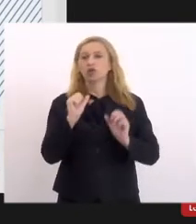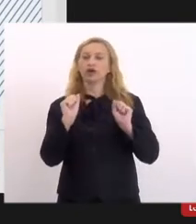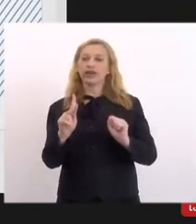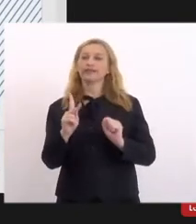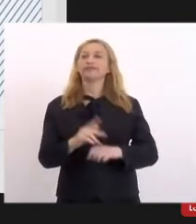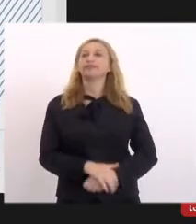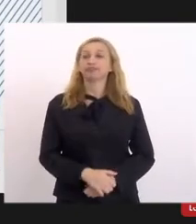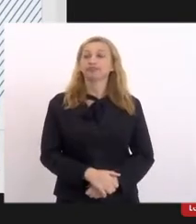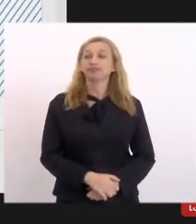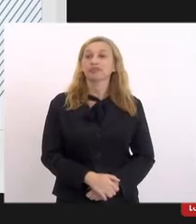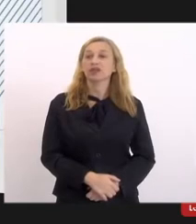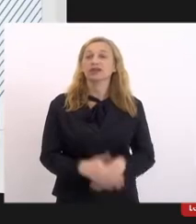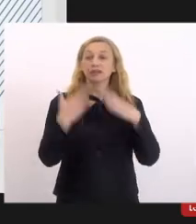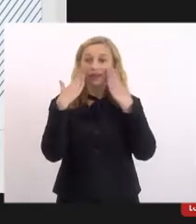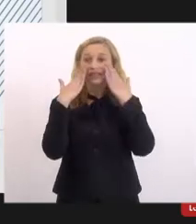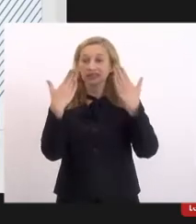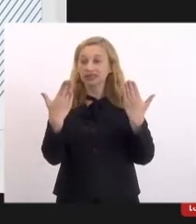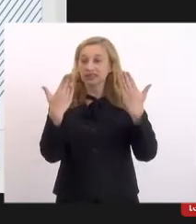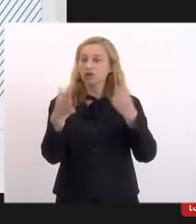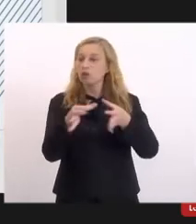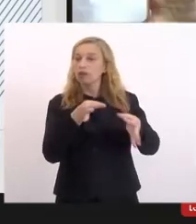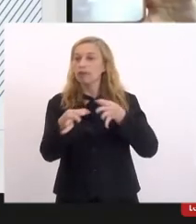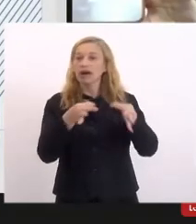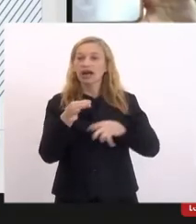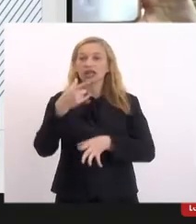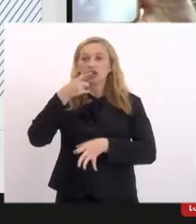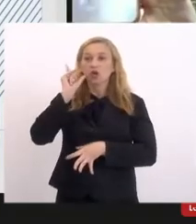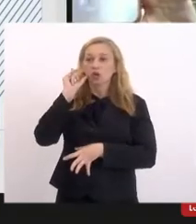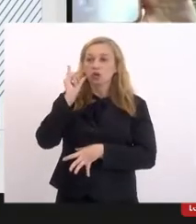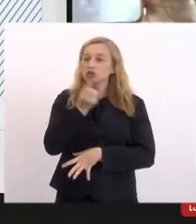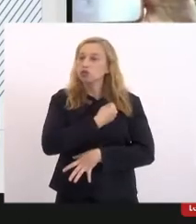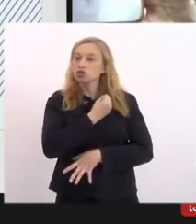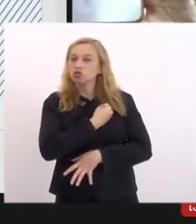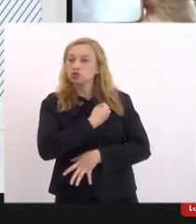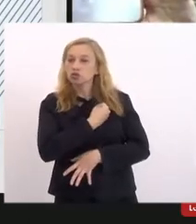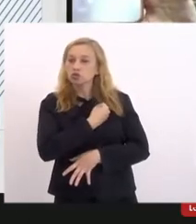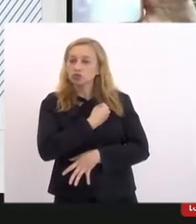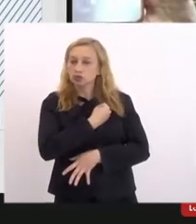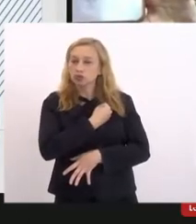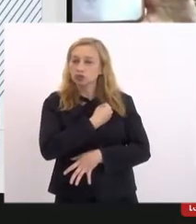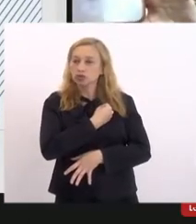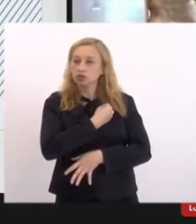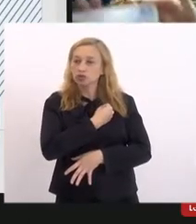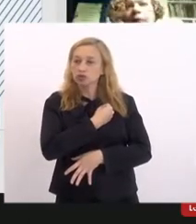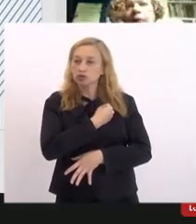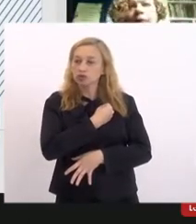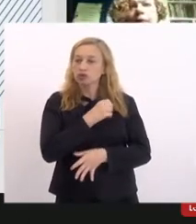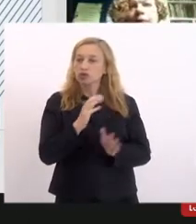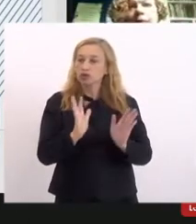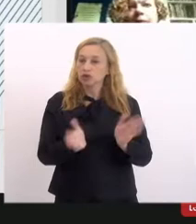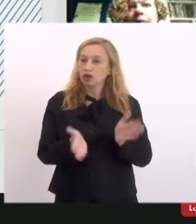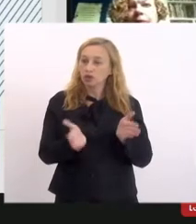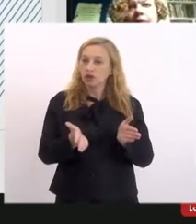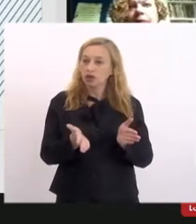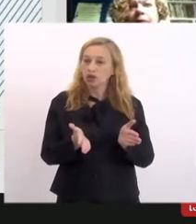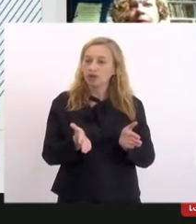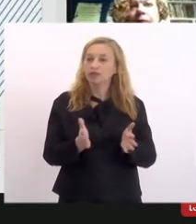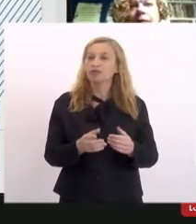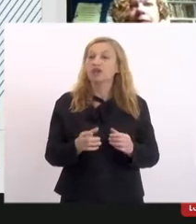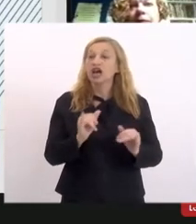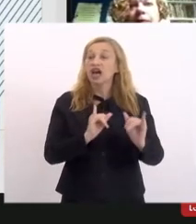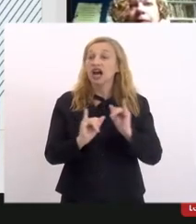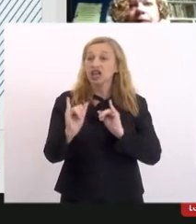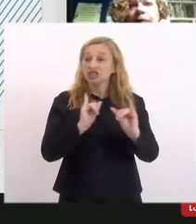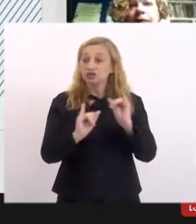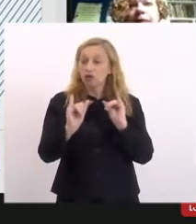então essa apresentação foi preparada ontem com os dados até semana passada, até sábado, né? as